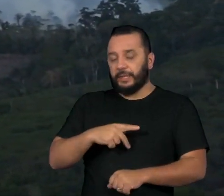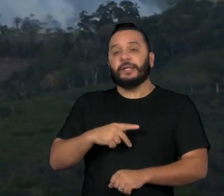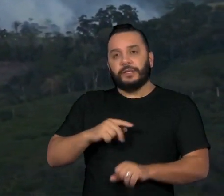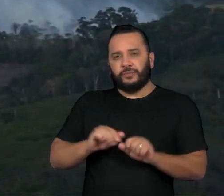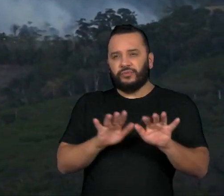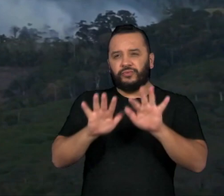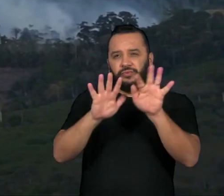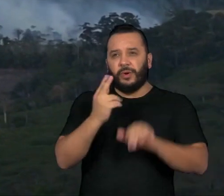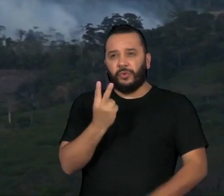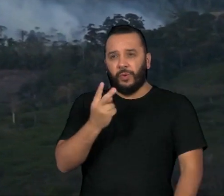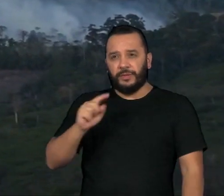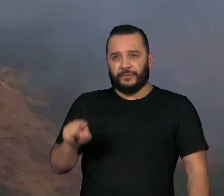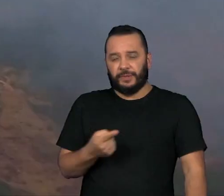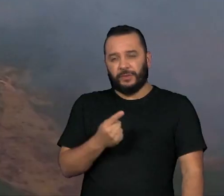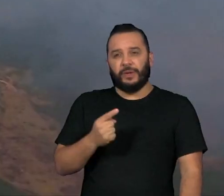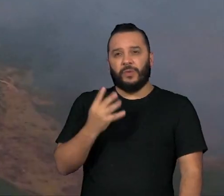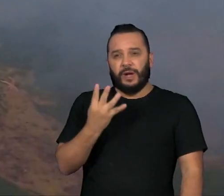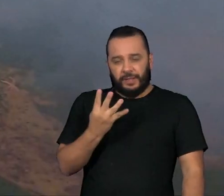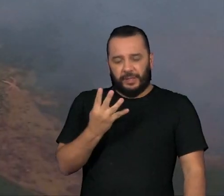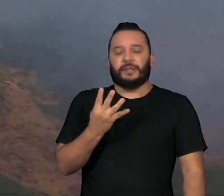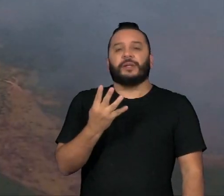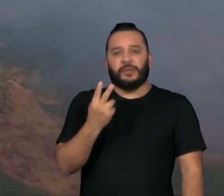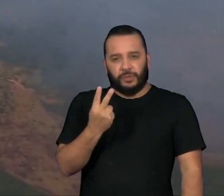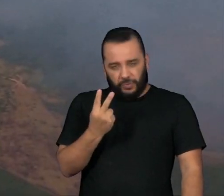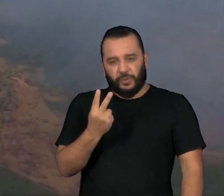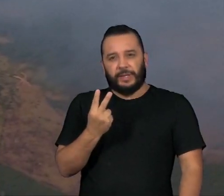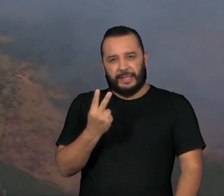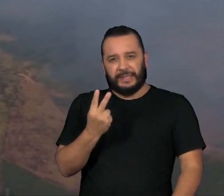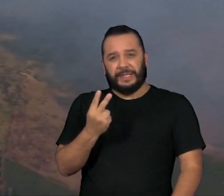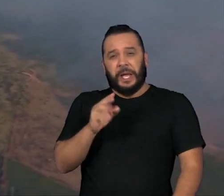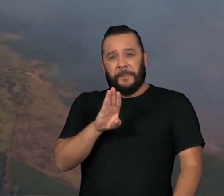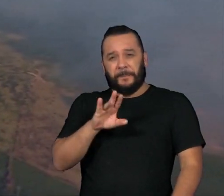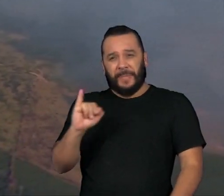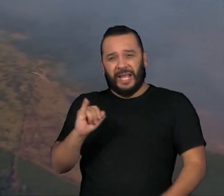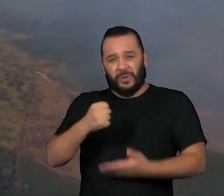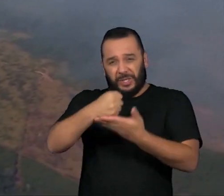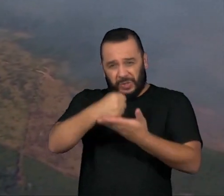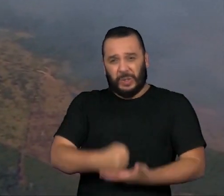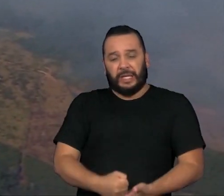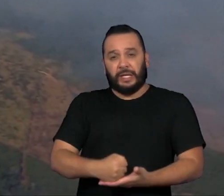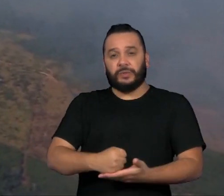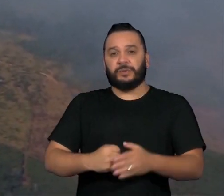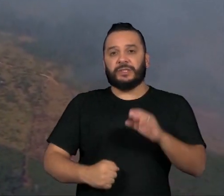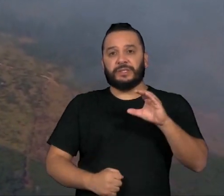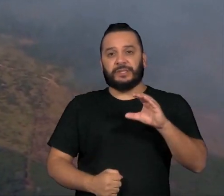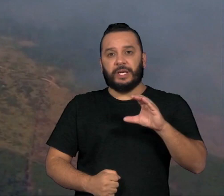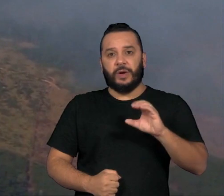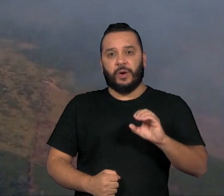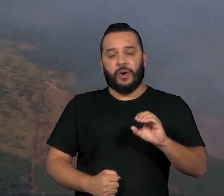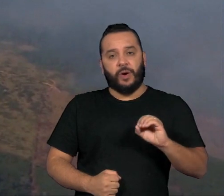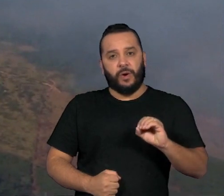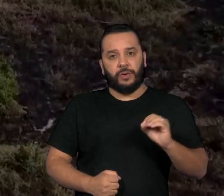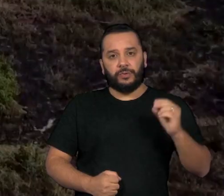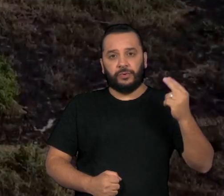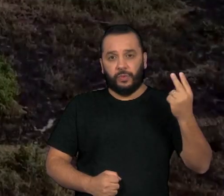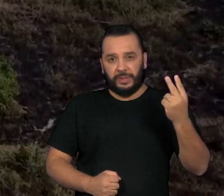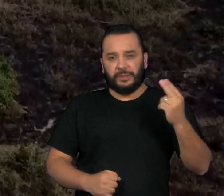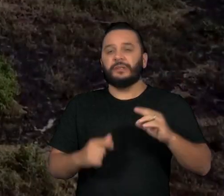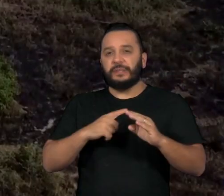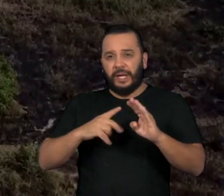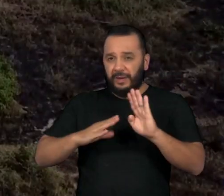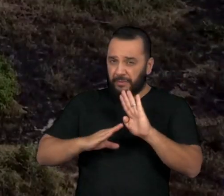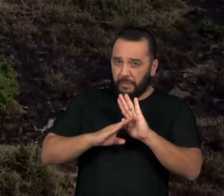2,42 bilhões de toneladas brutas de CO2, um crescimento de 12,2% em relação